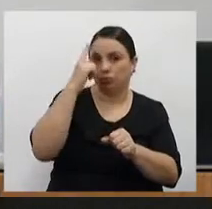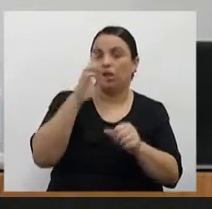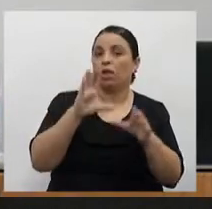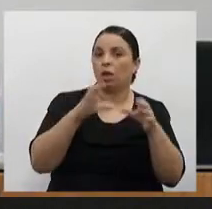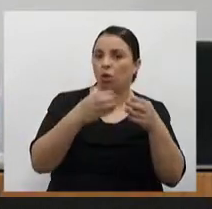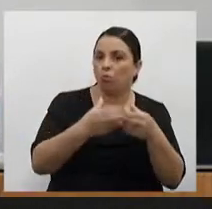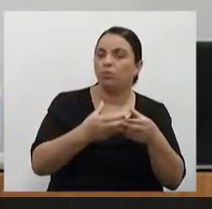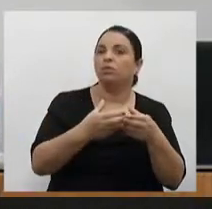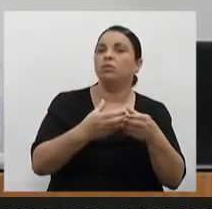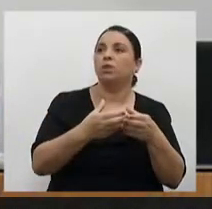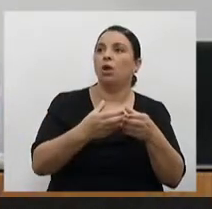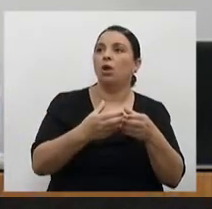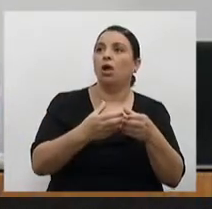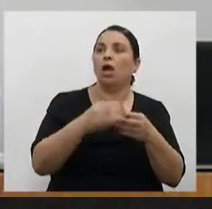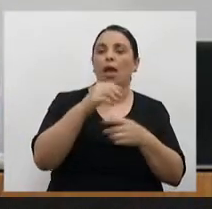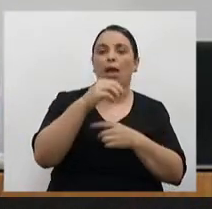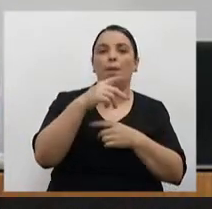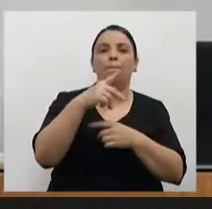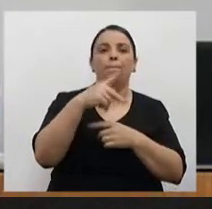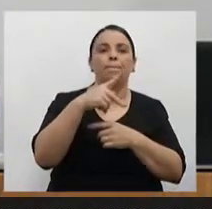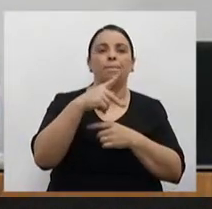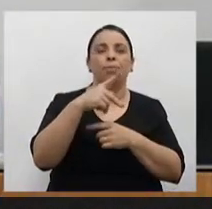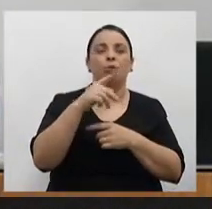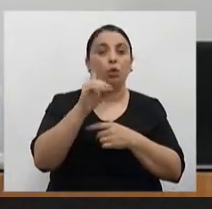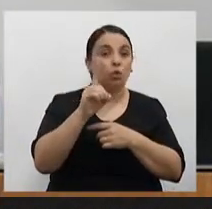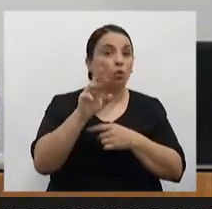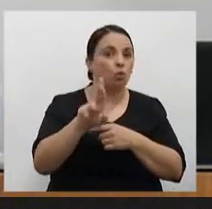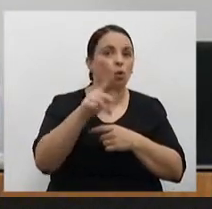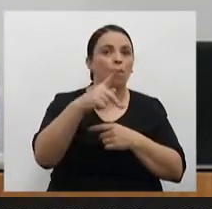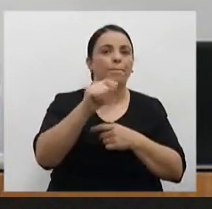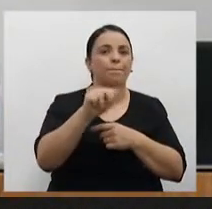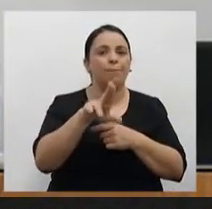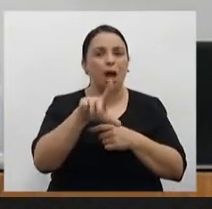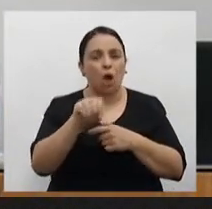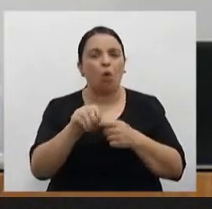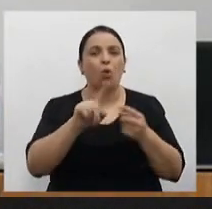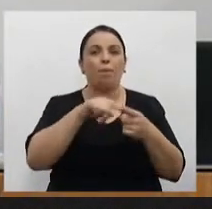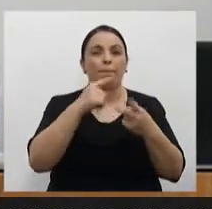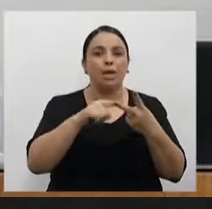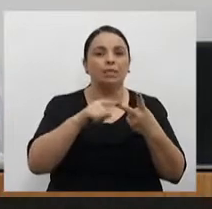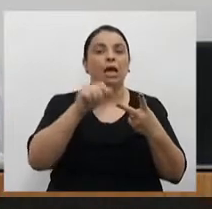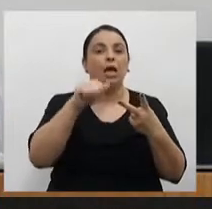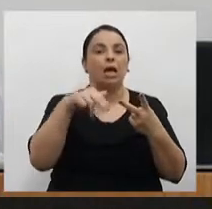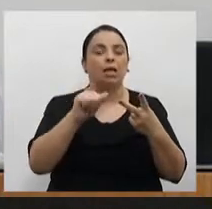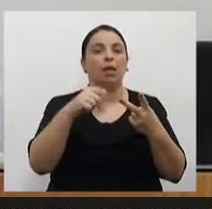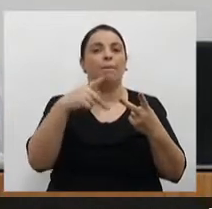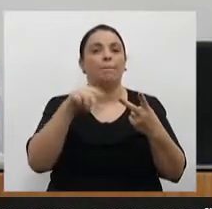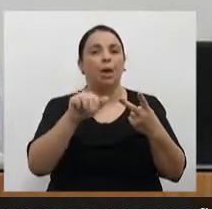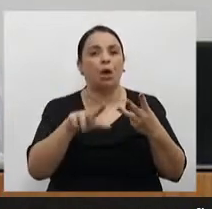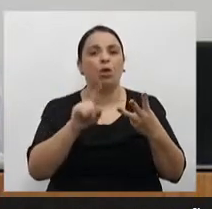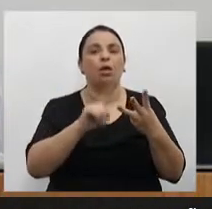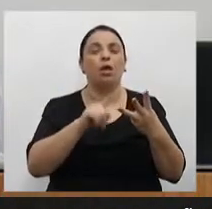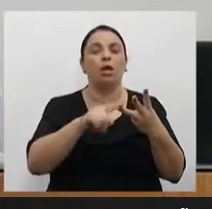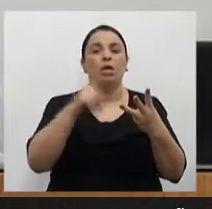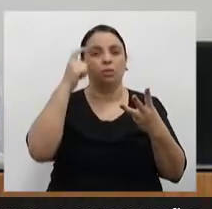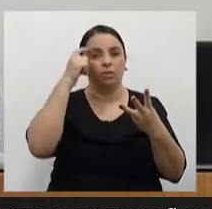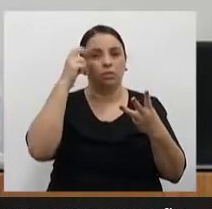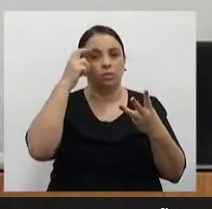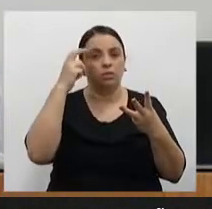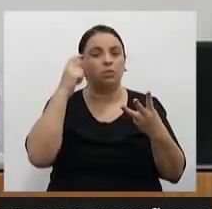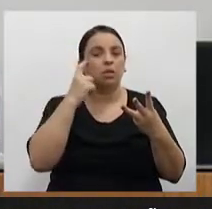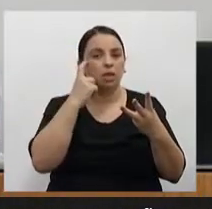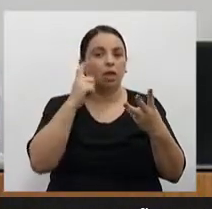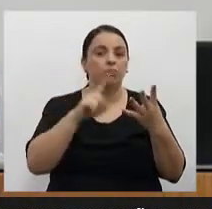Dr. Paulo, Ana Paula Siqueira e do deputado Zé Guilherme e o presidente dessa comissão. Este